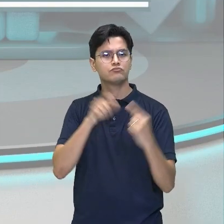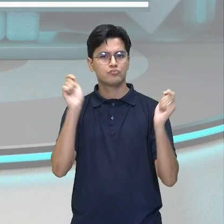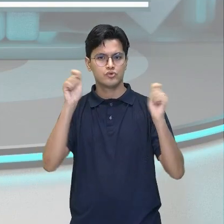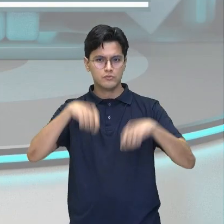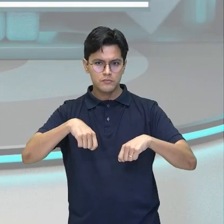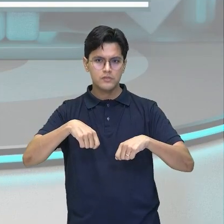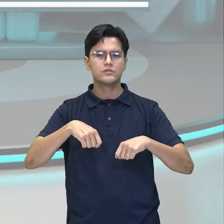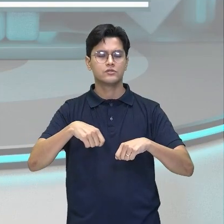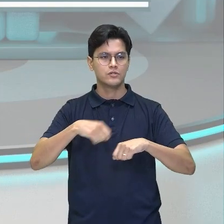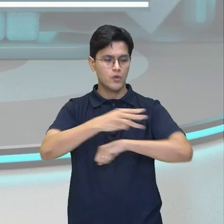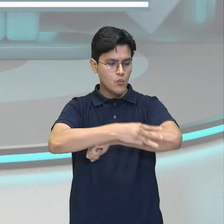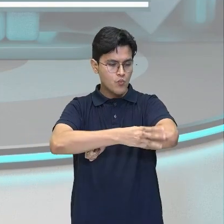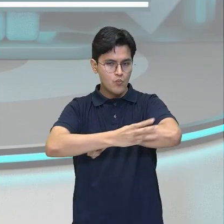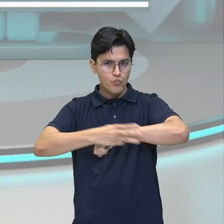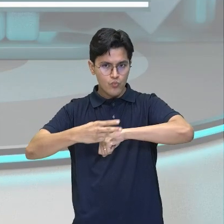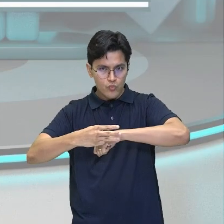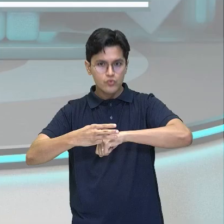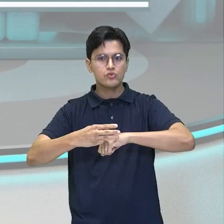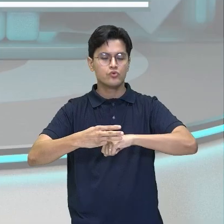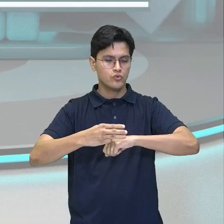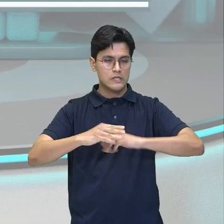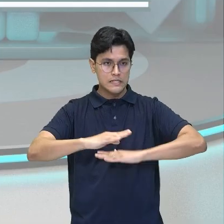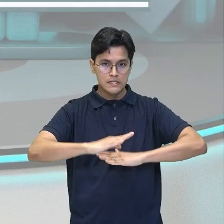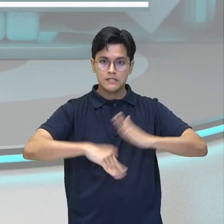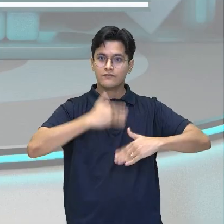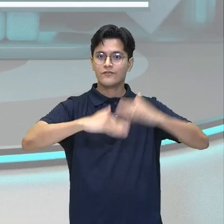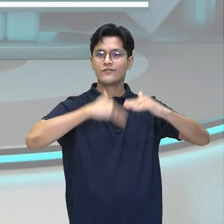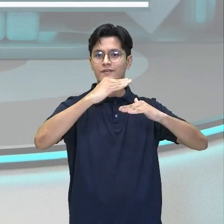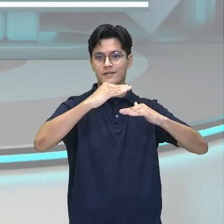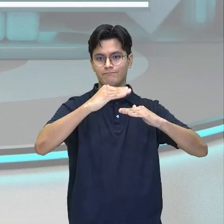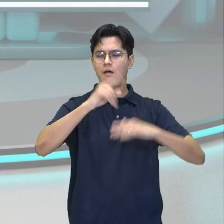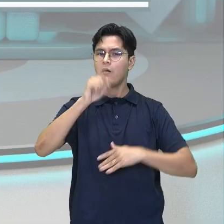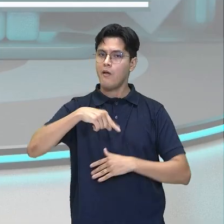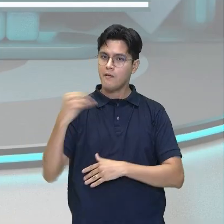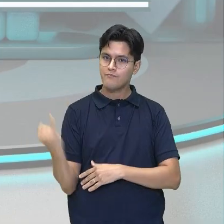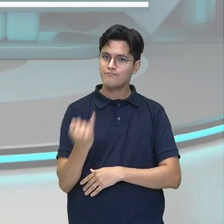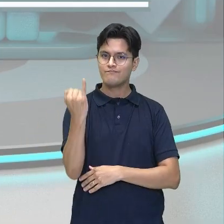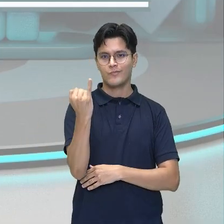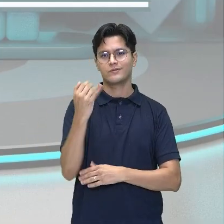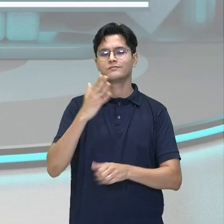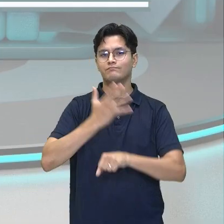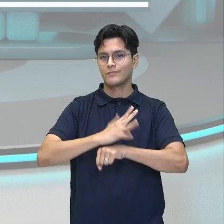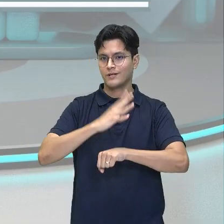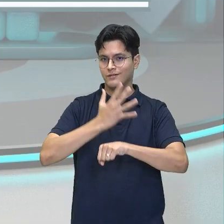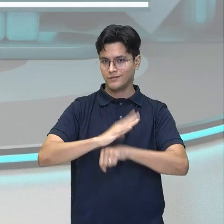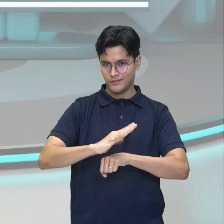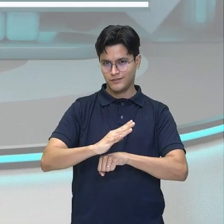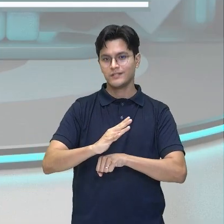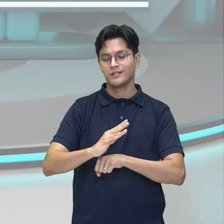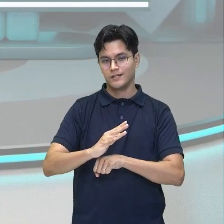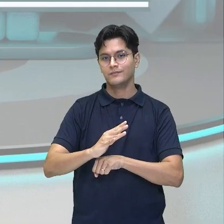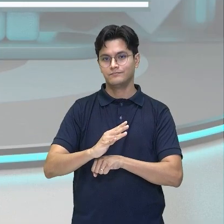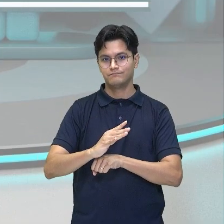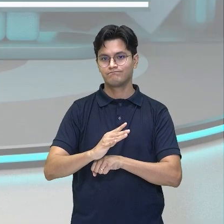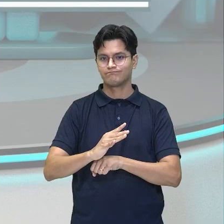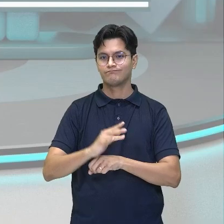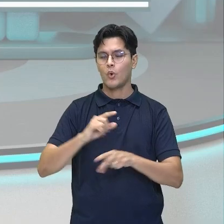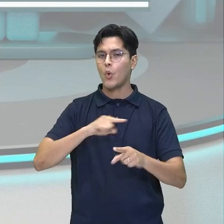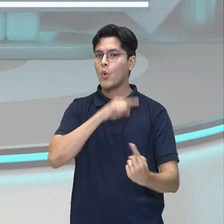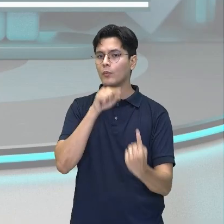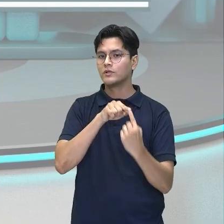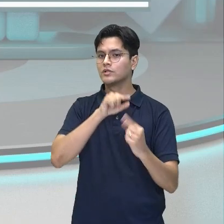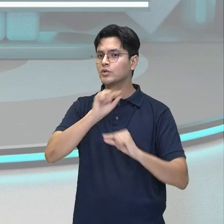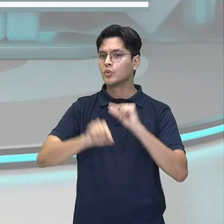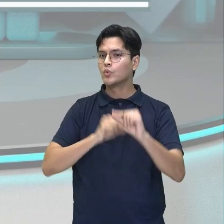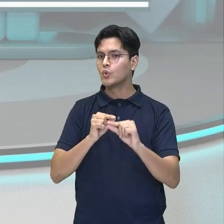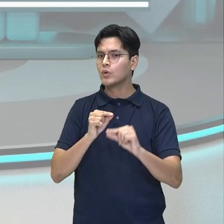massa muscular, portanto, a nossa massa magra. É muito importante que se faça, né, exercícios como musculação para a manutenção da